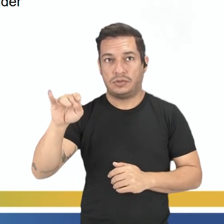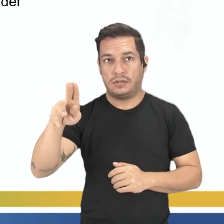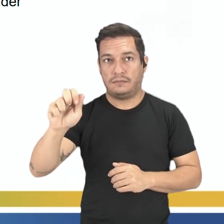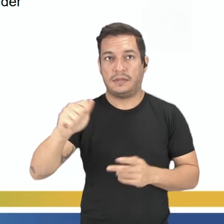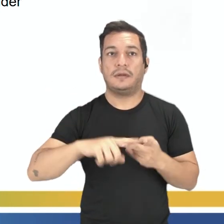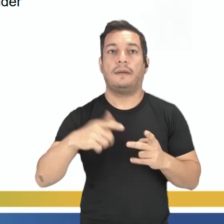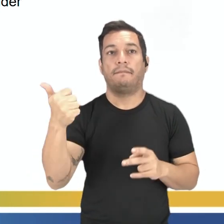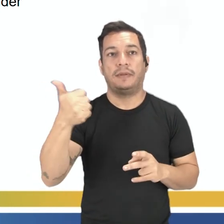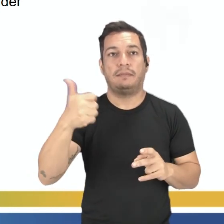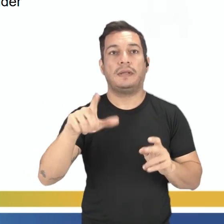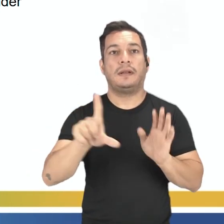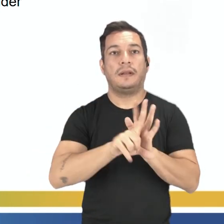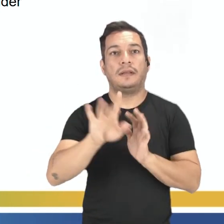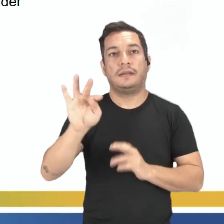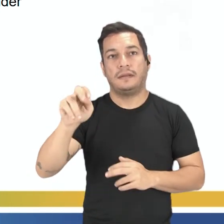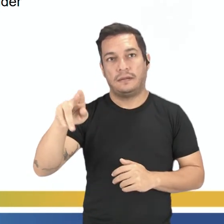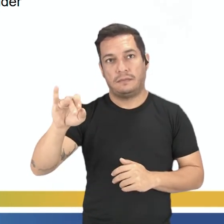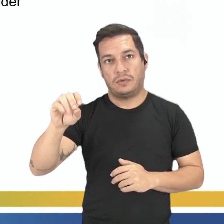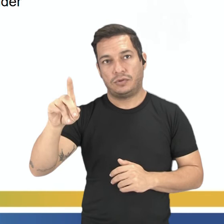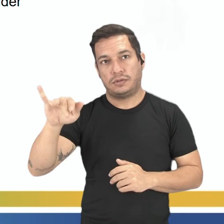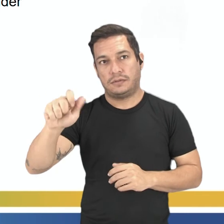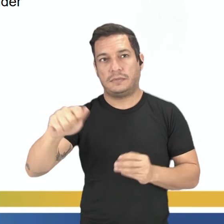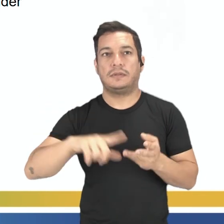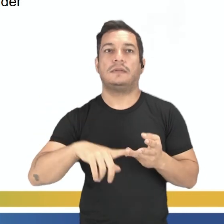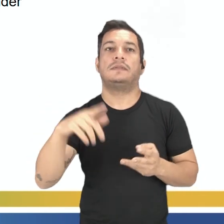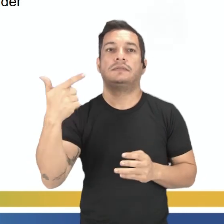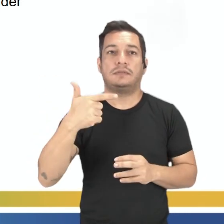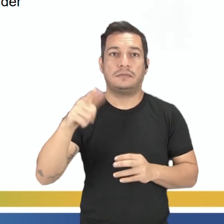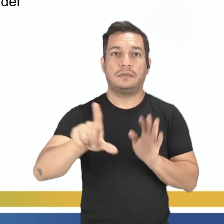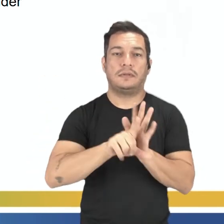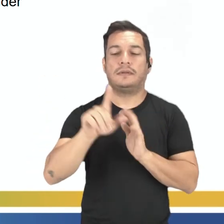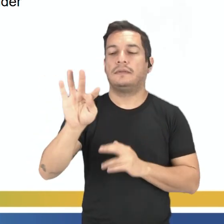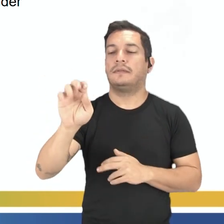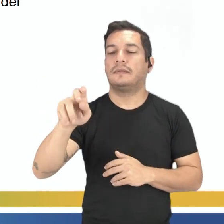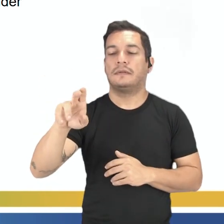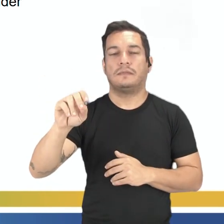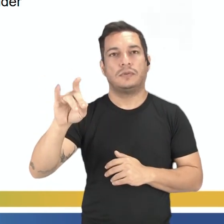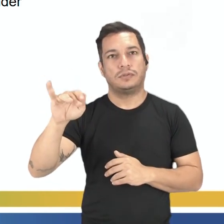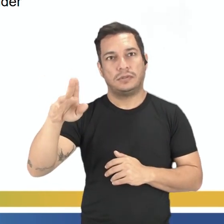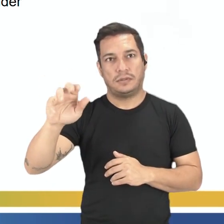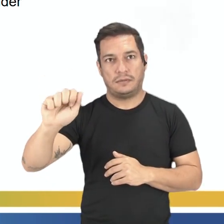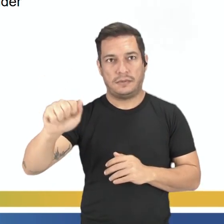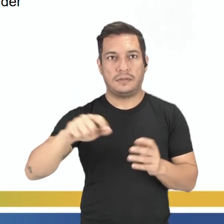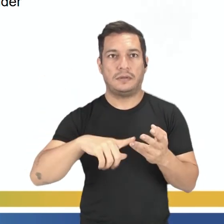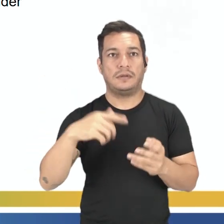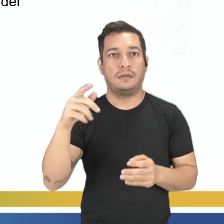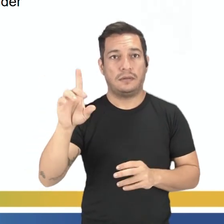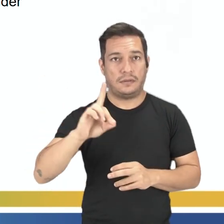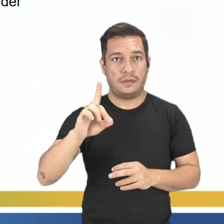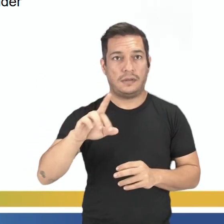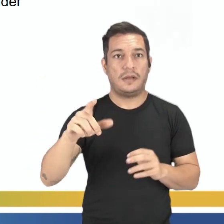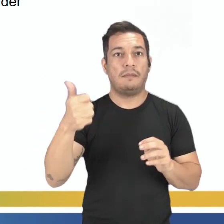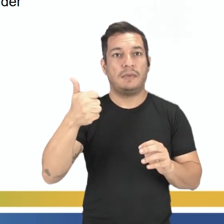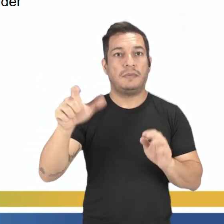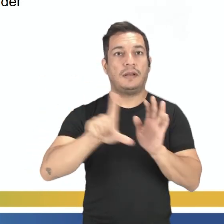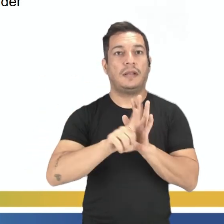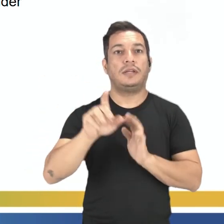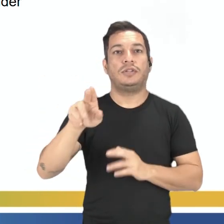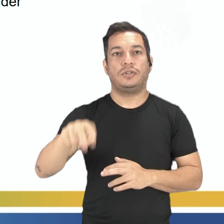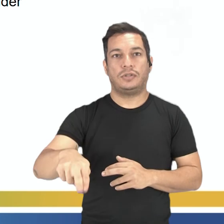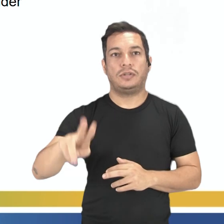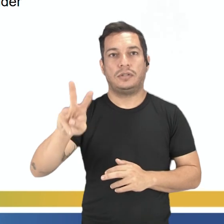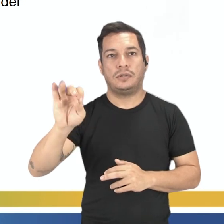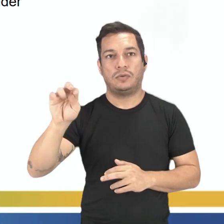B, primeira lei da termodinâmica, C, segunda lei da termodinâmica, D, primeira lei de Newton